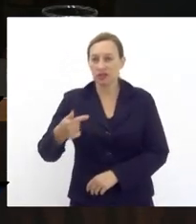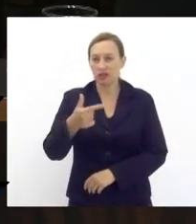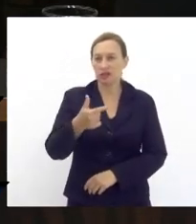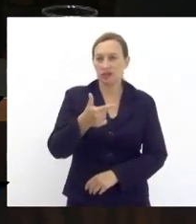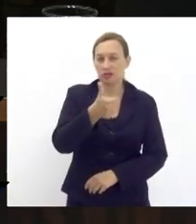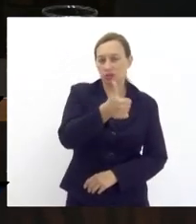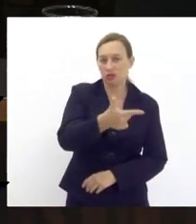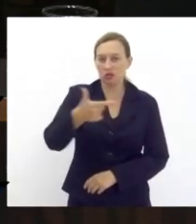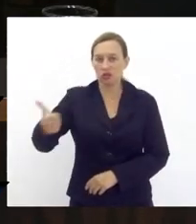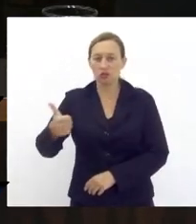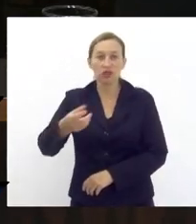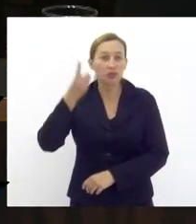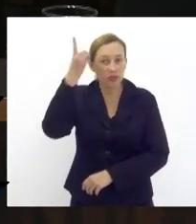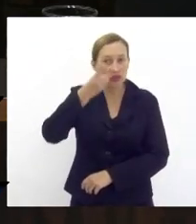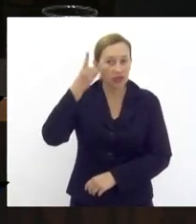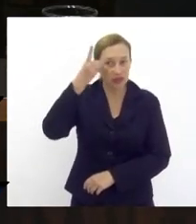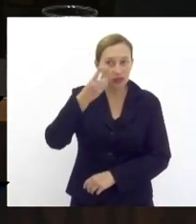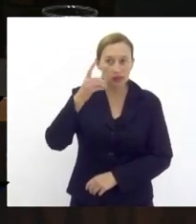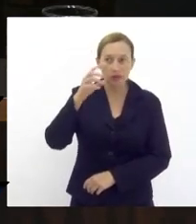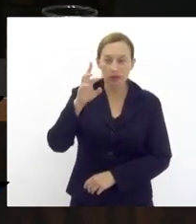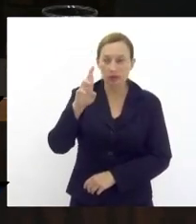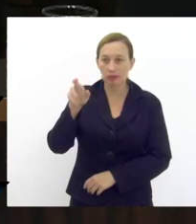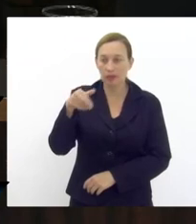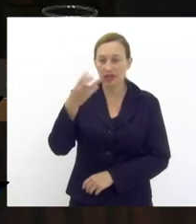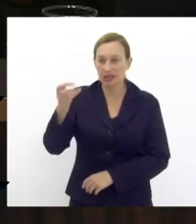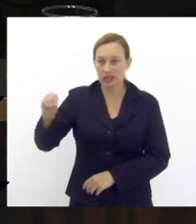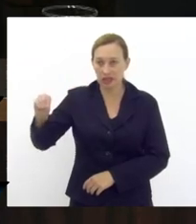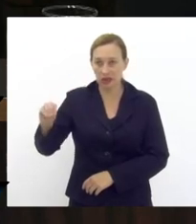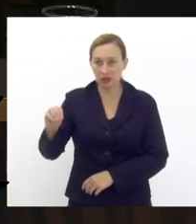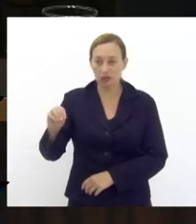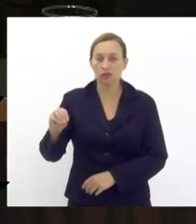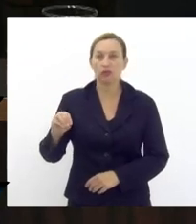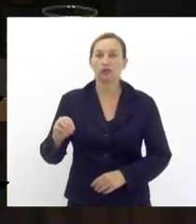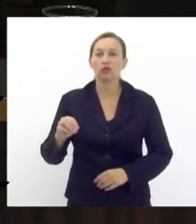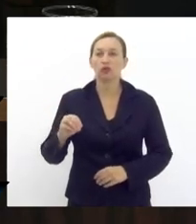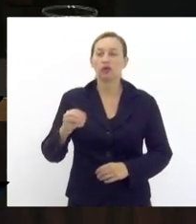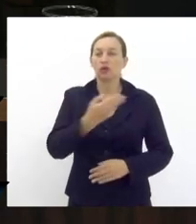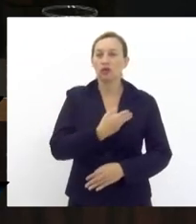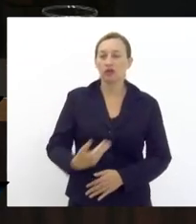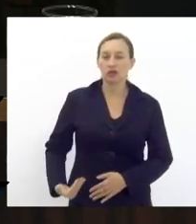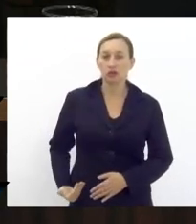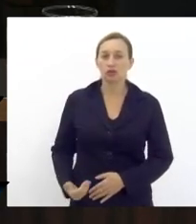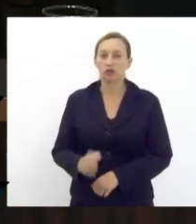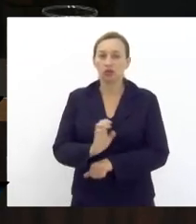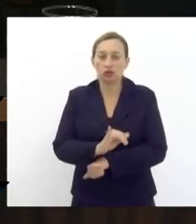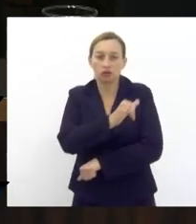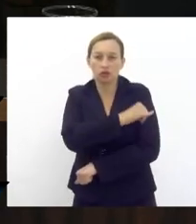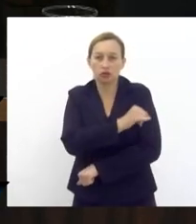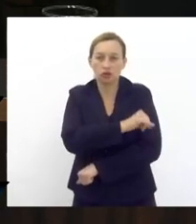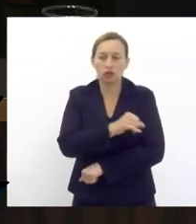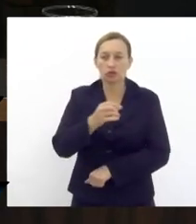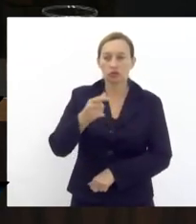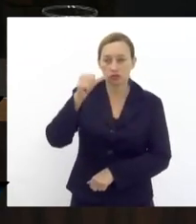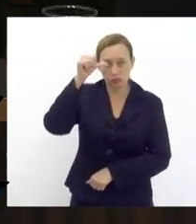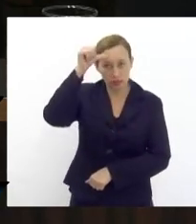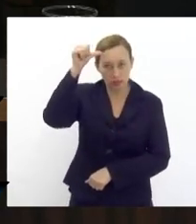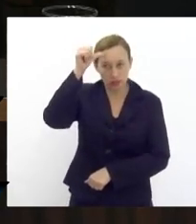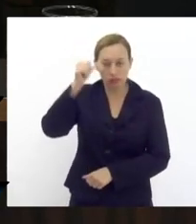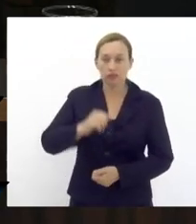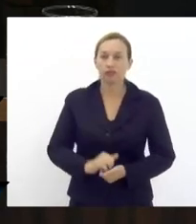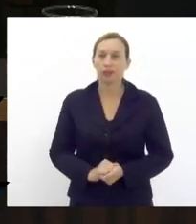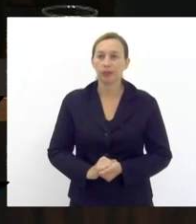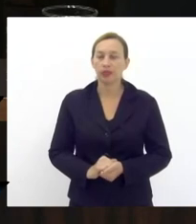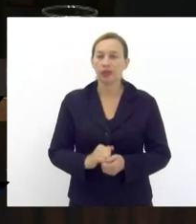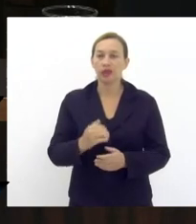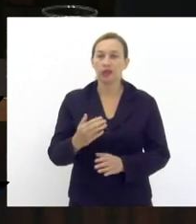477/2021, de autoria do deputado Brazão, que solicita ao excelentíssimo senhor governador do Estado do Rio de Janeiro, doutor Cláudio Castro, o